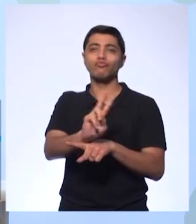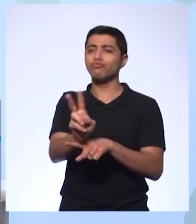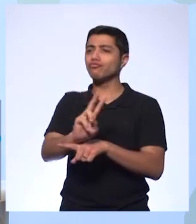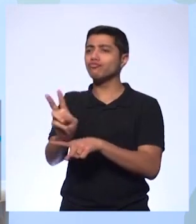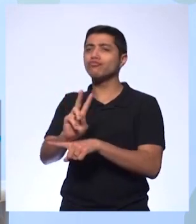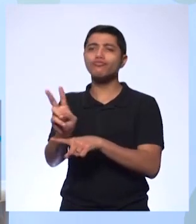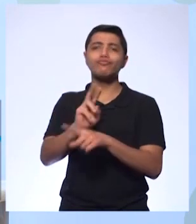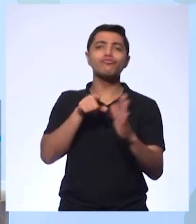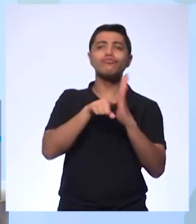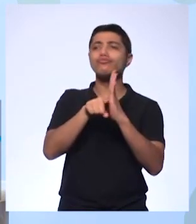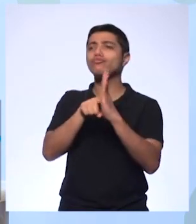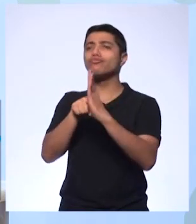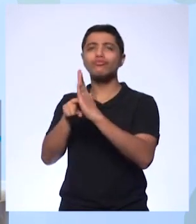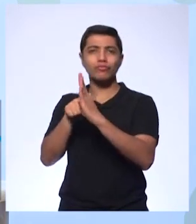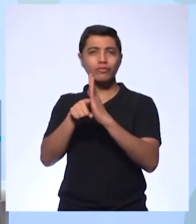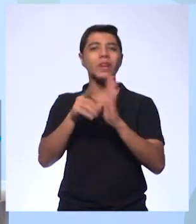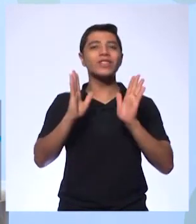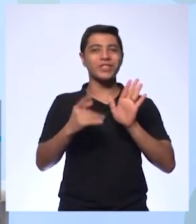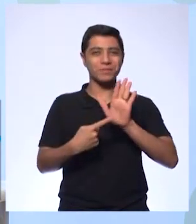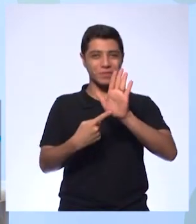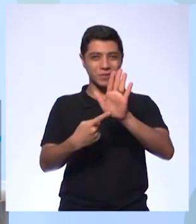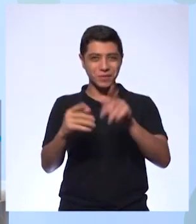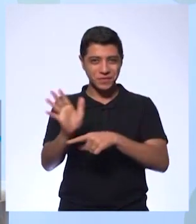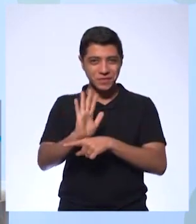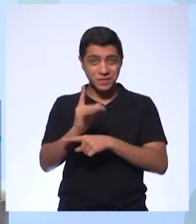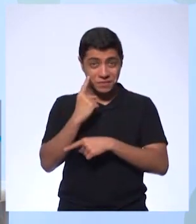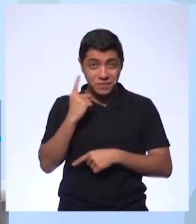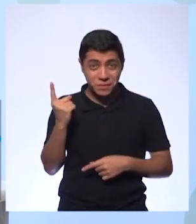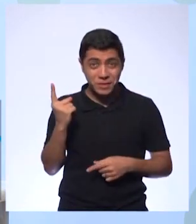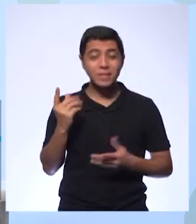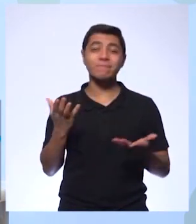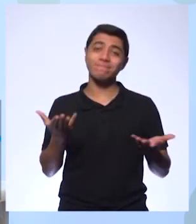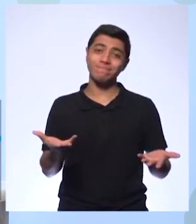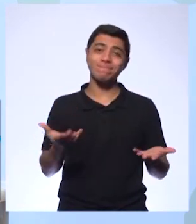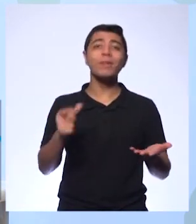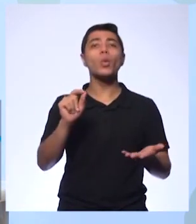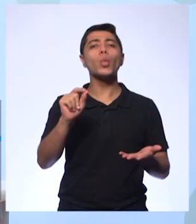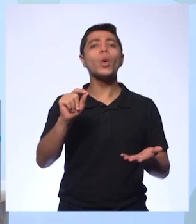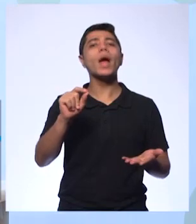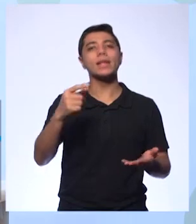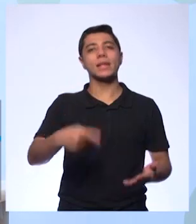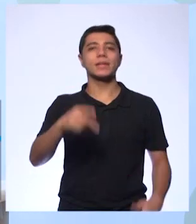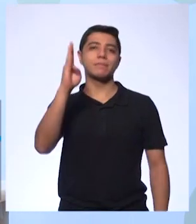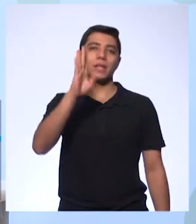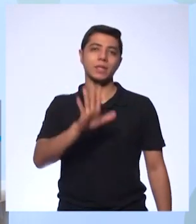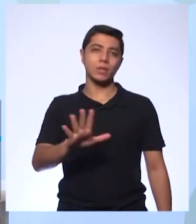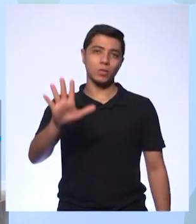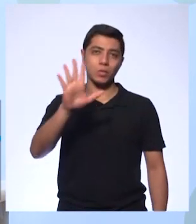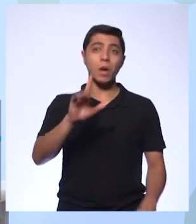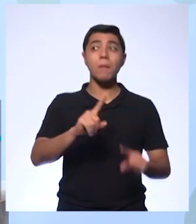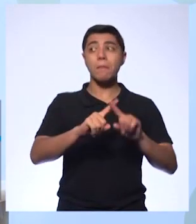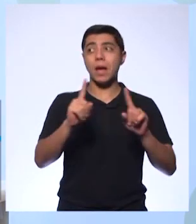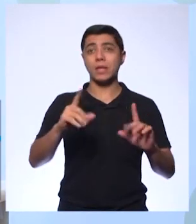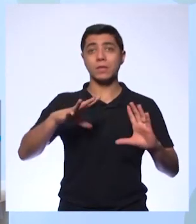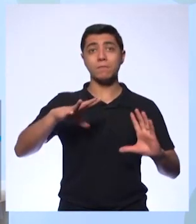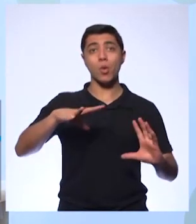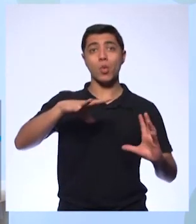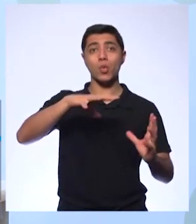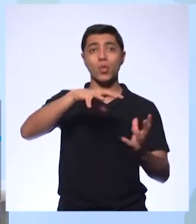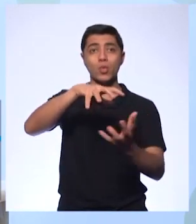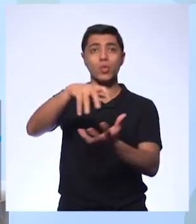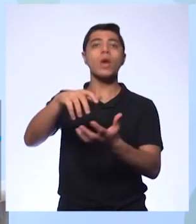o trabalho que eles estão feitos. Essa parte que a gente viu é a questão do Brasil. Mas, internacionalmente, nós também temos